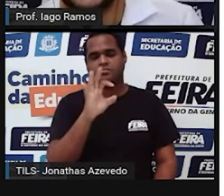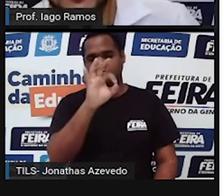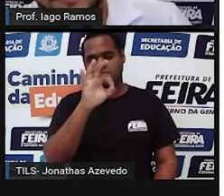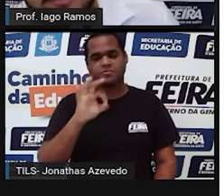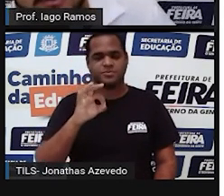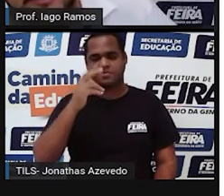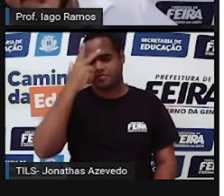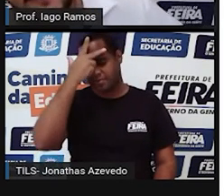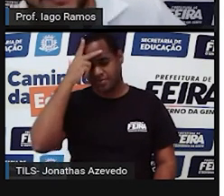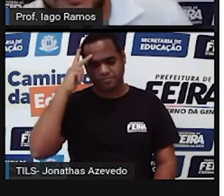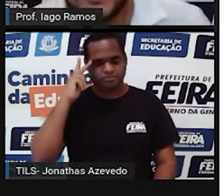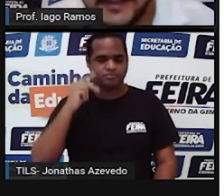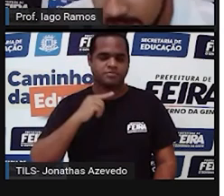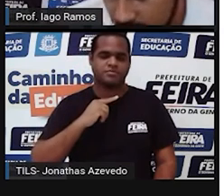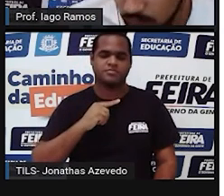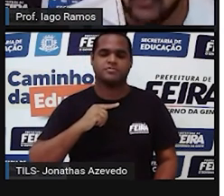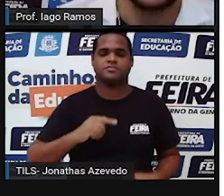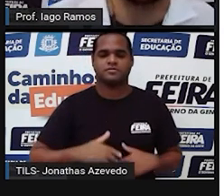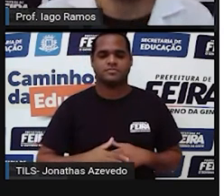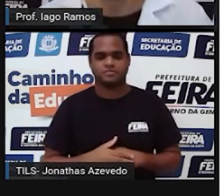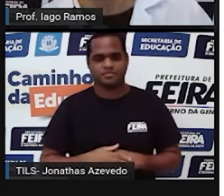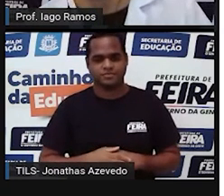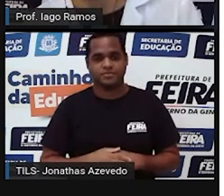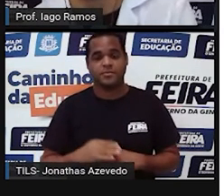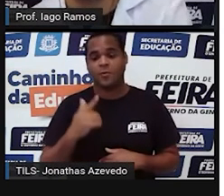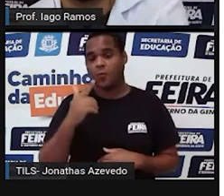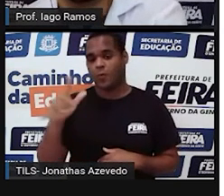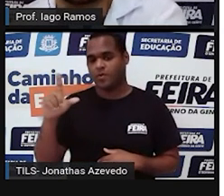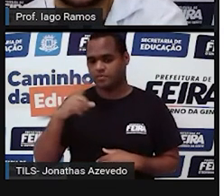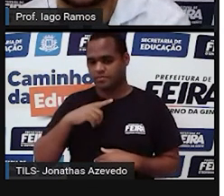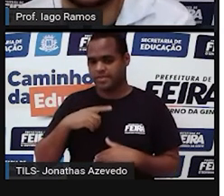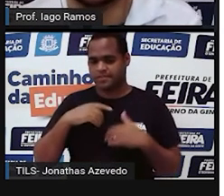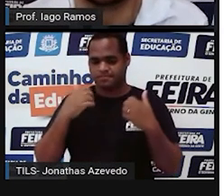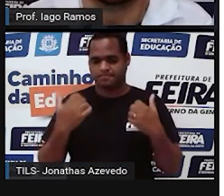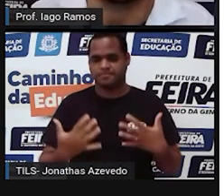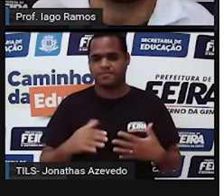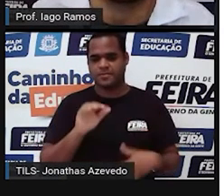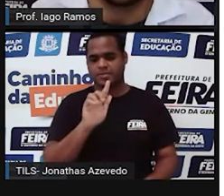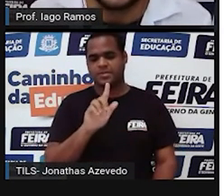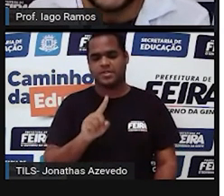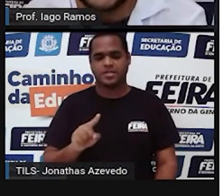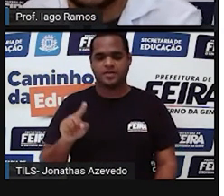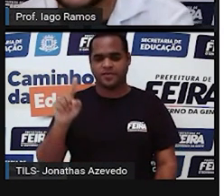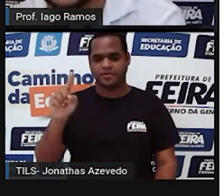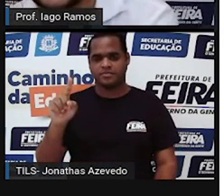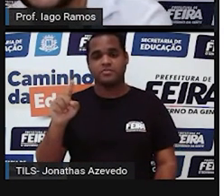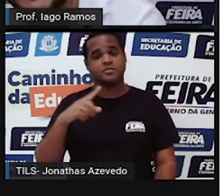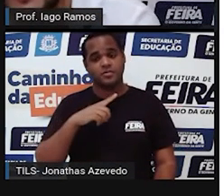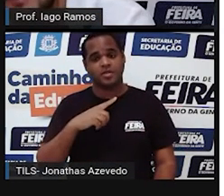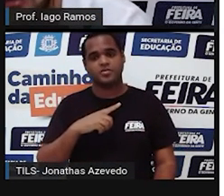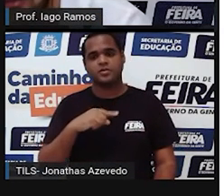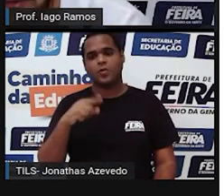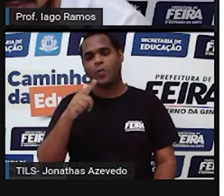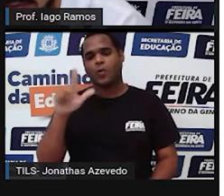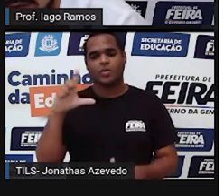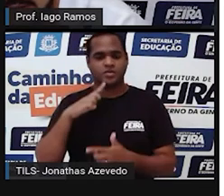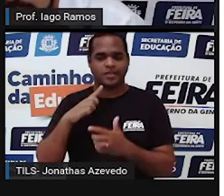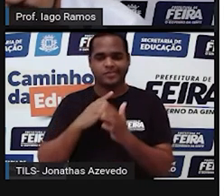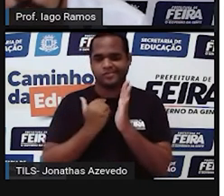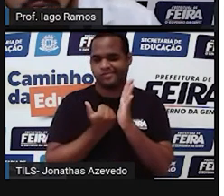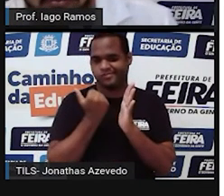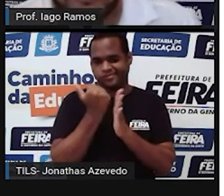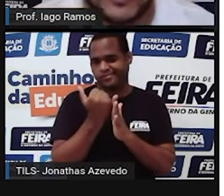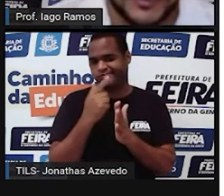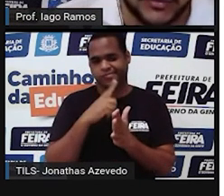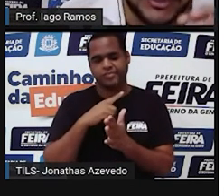64% das pessoas. E esse é um outro tipo de gráfico, esse é o gráfico de linha. Mas além desses que eu trouxe para você,